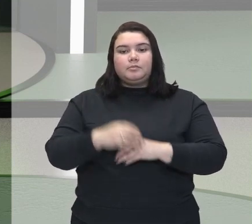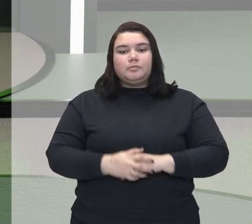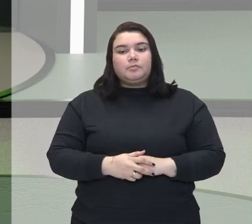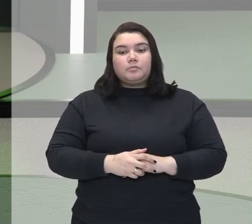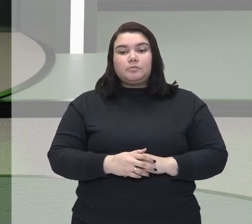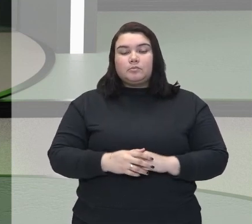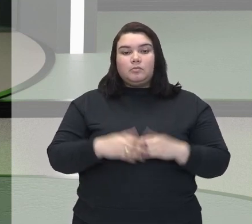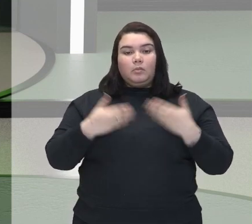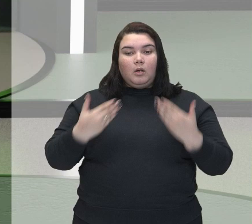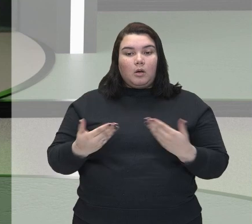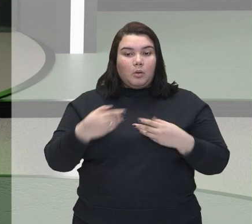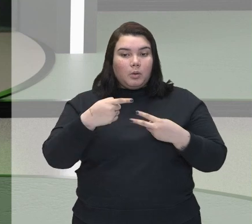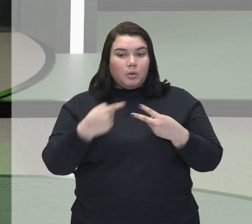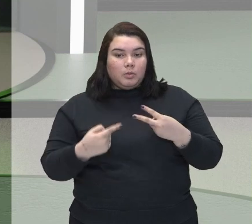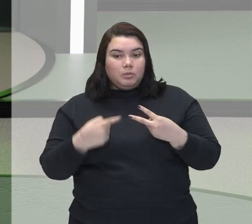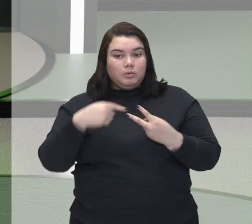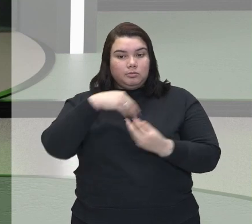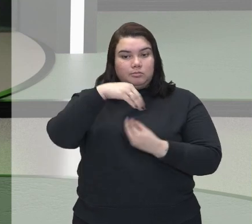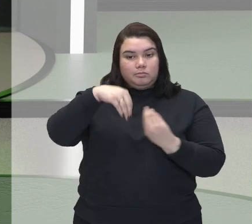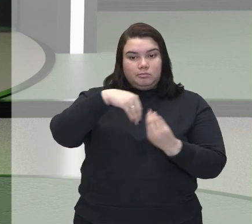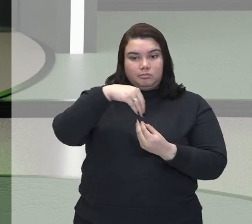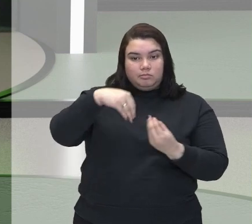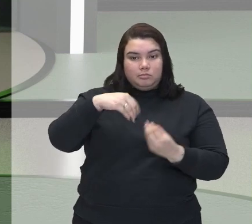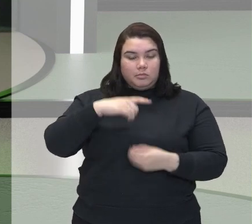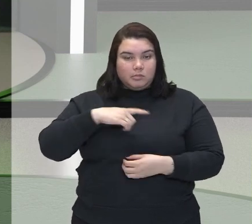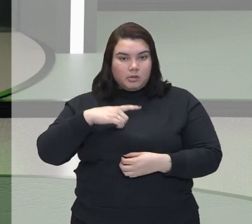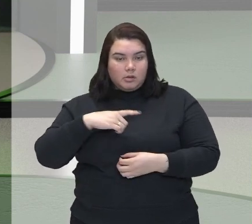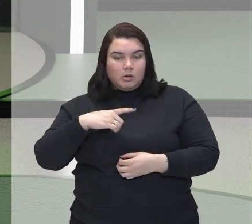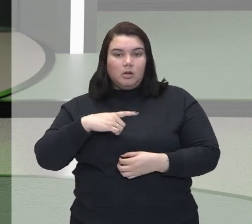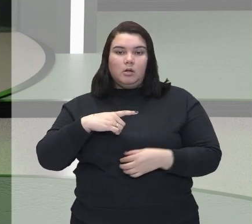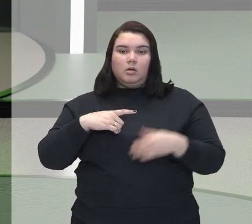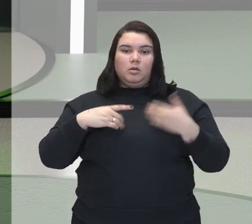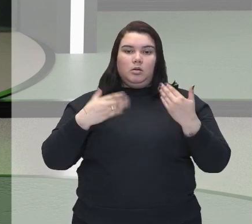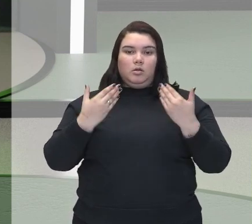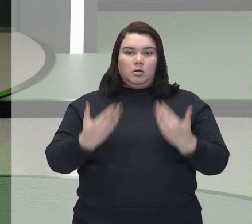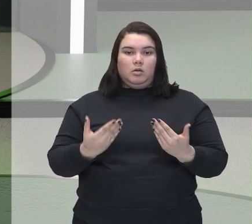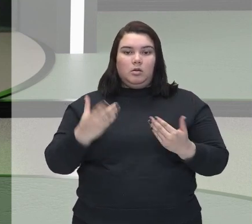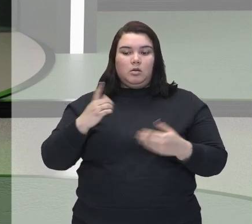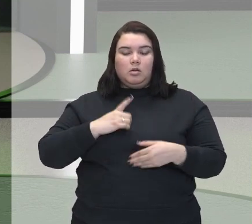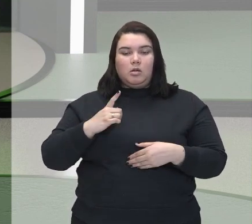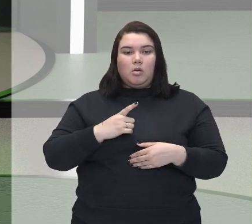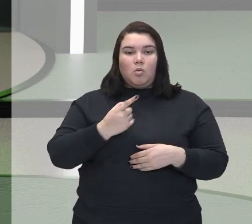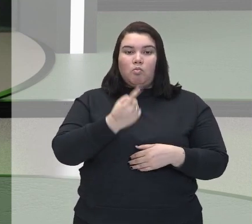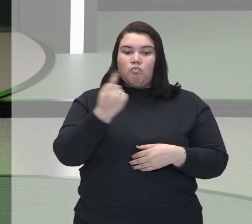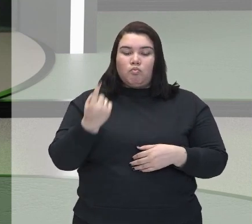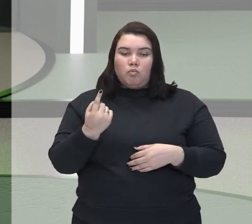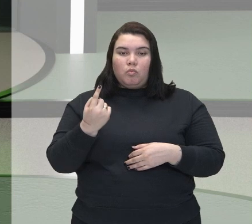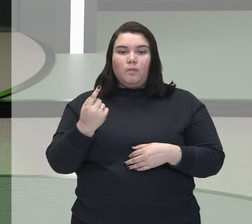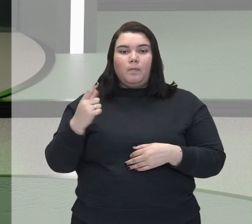elas são misturadas, um desvio, ele vai,